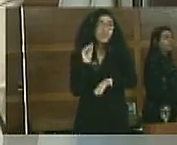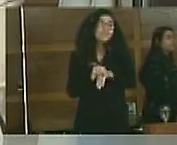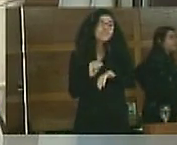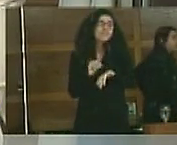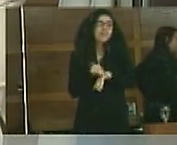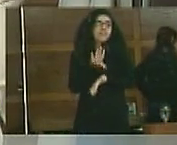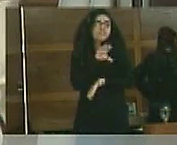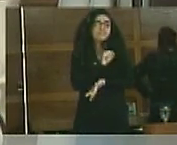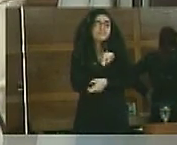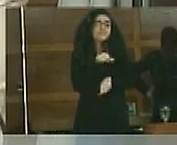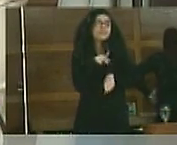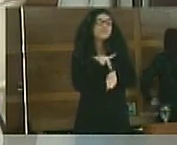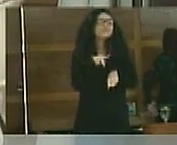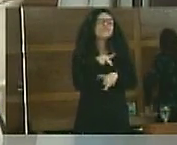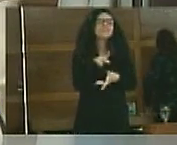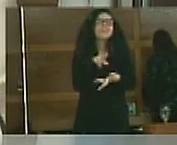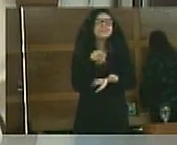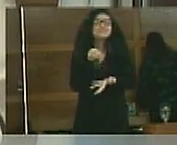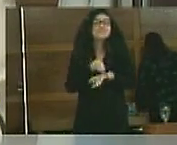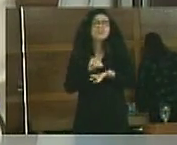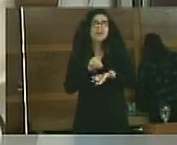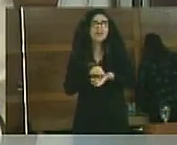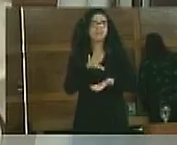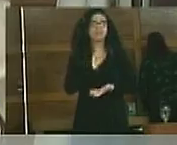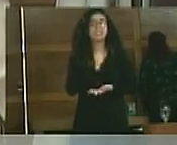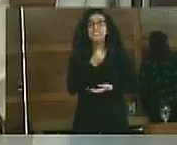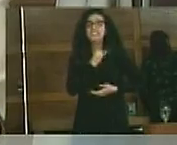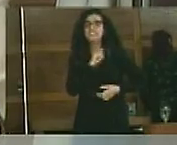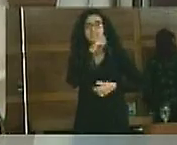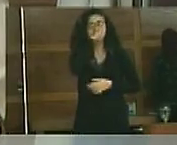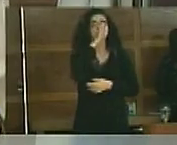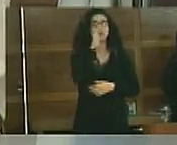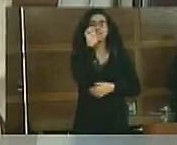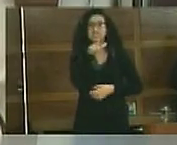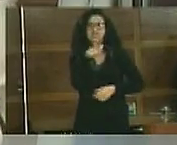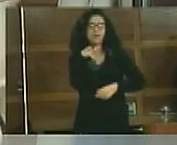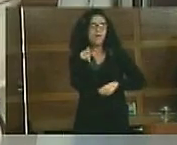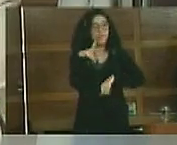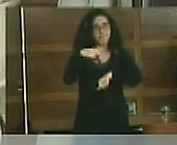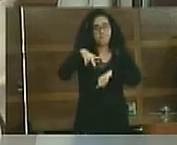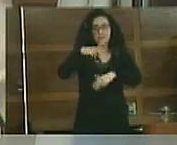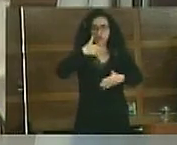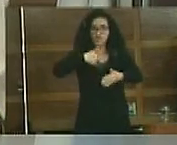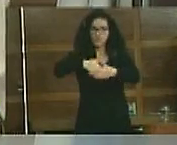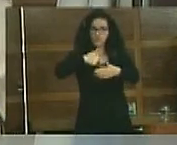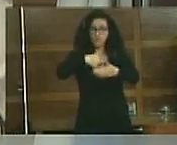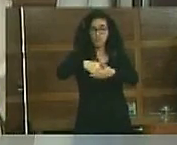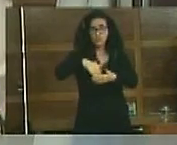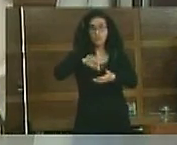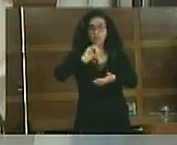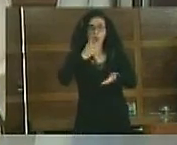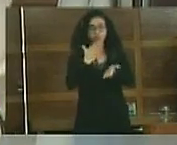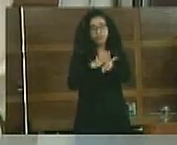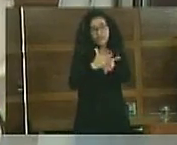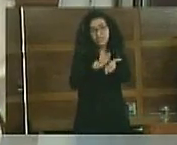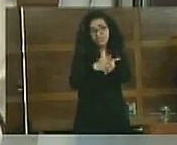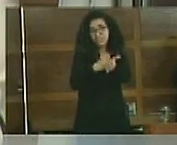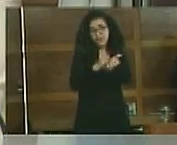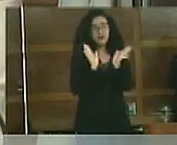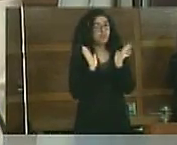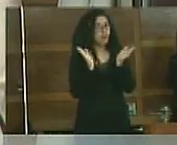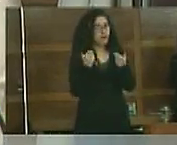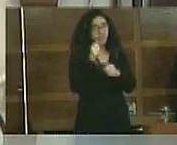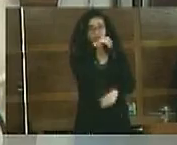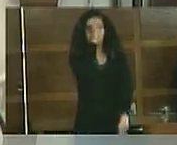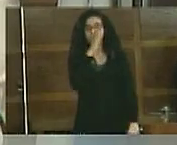pelo nosso país, a falta de amor aos nossos. Se o Brasil é o país do futebol, se o Brasil era o país do samba, hoje o